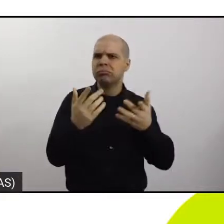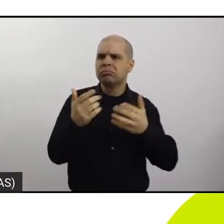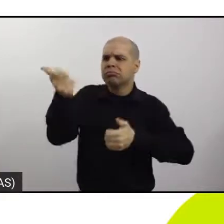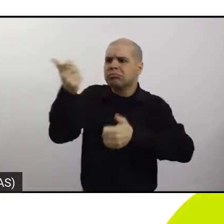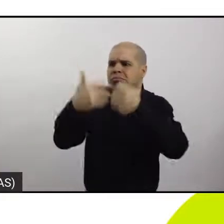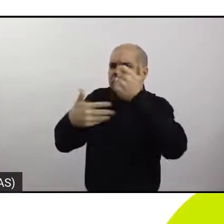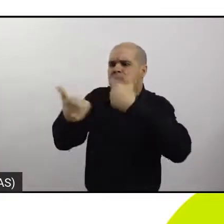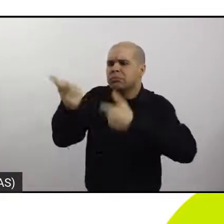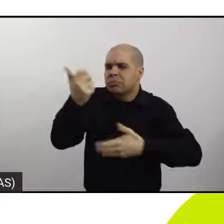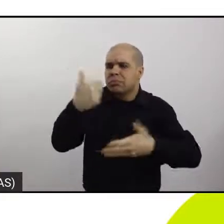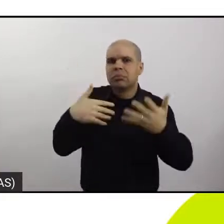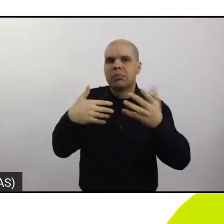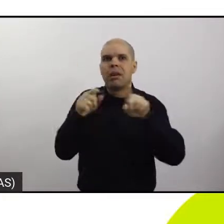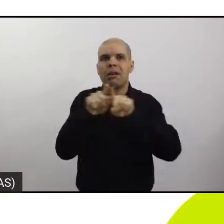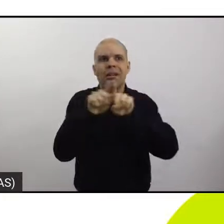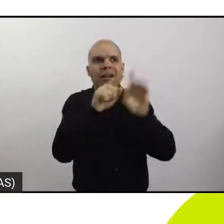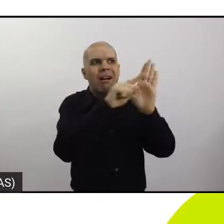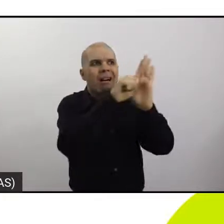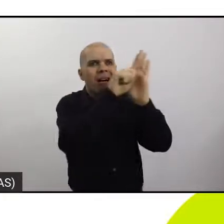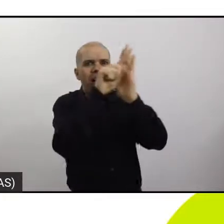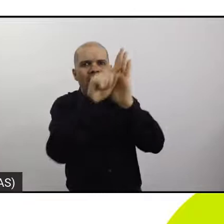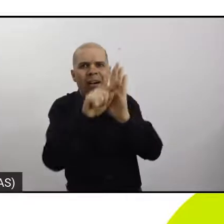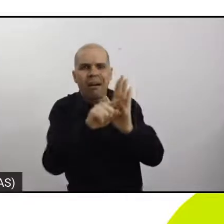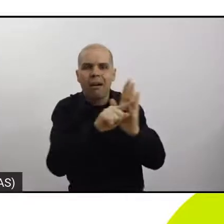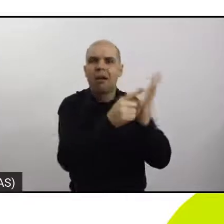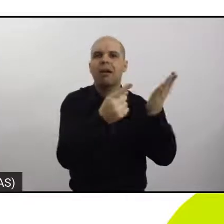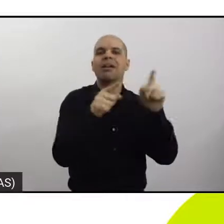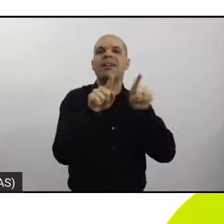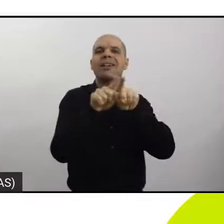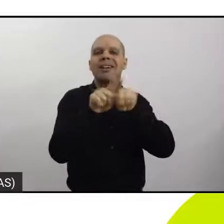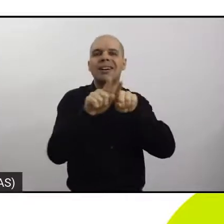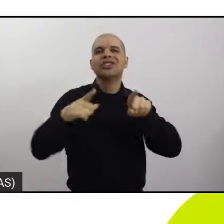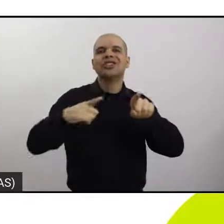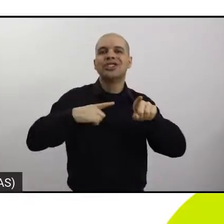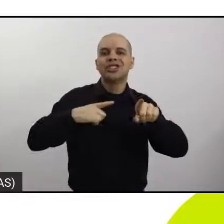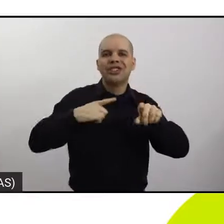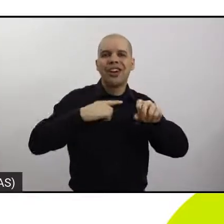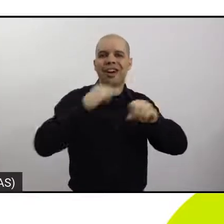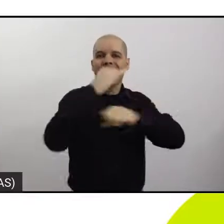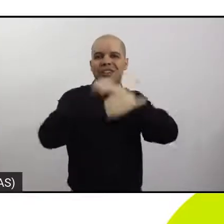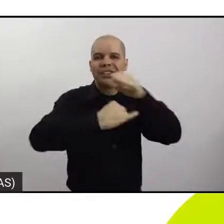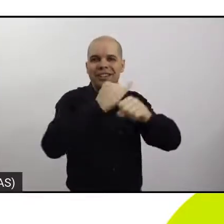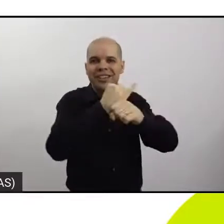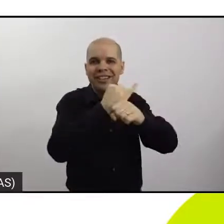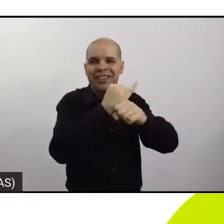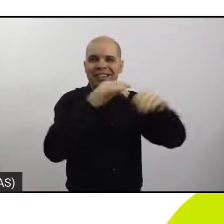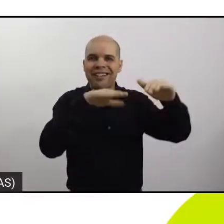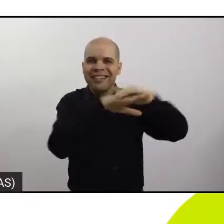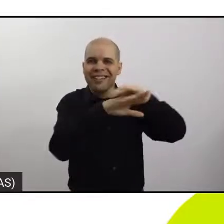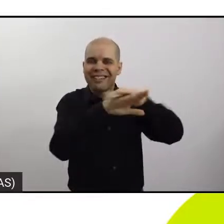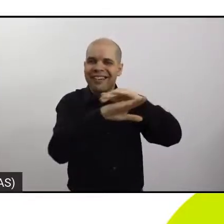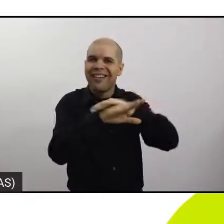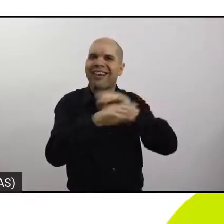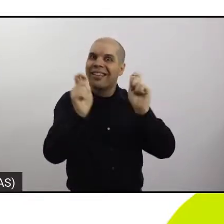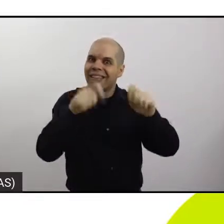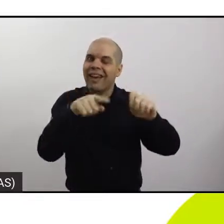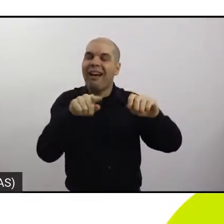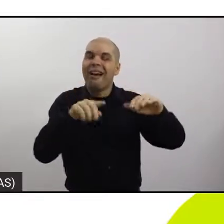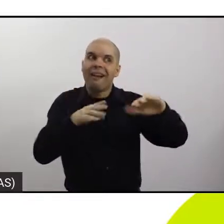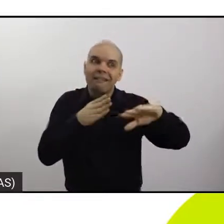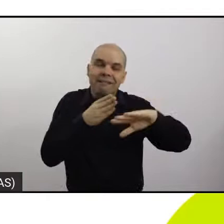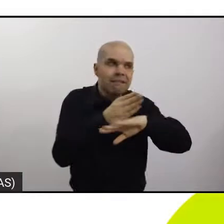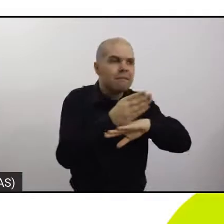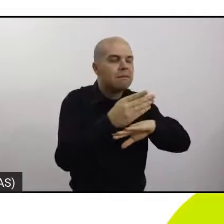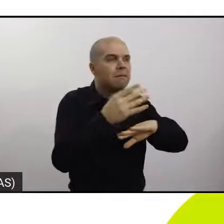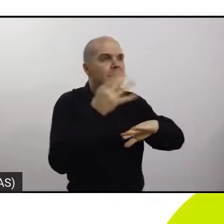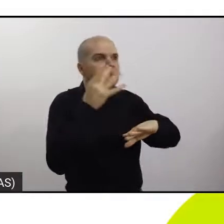interessante essa pesquisa dentro do Acervo Online, né? O MIS tem um Acervo Online que é possível acessar pelo site e buscar